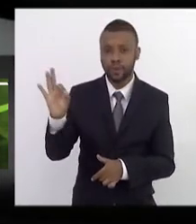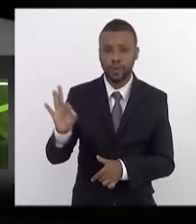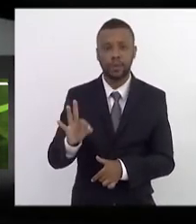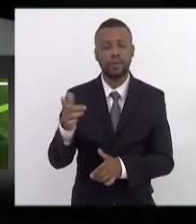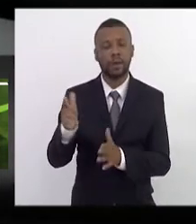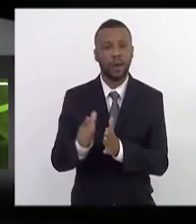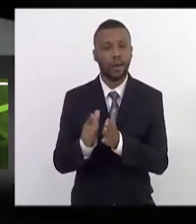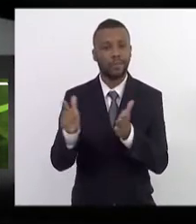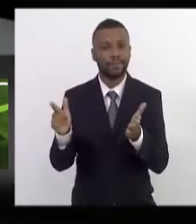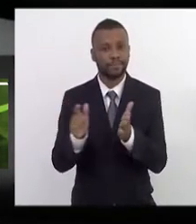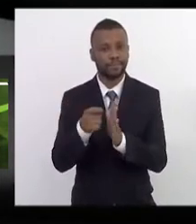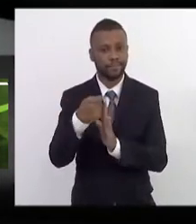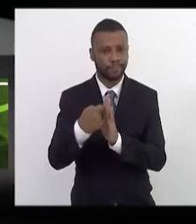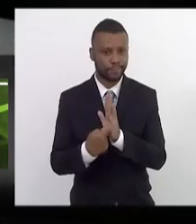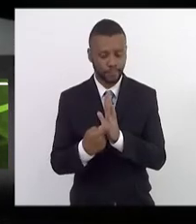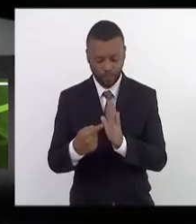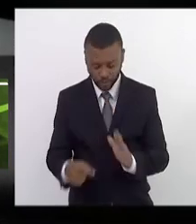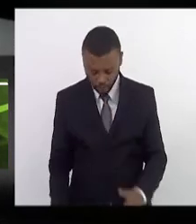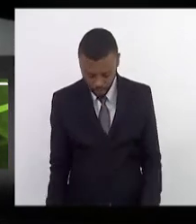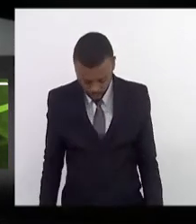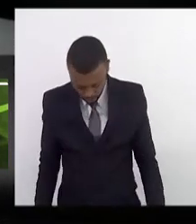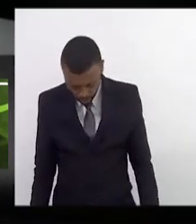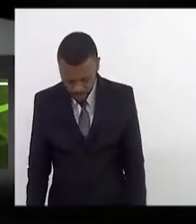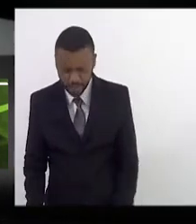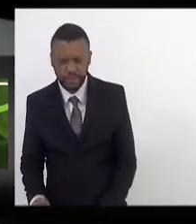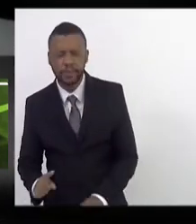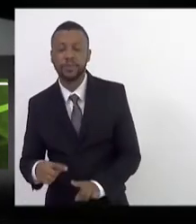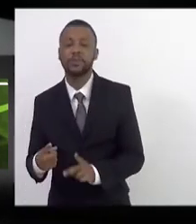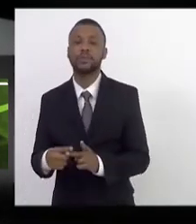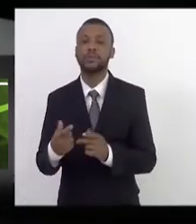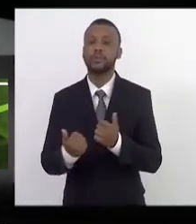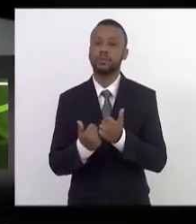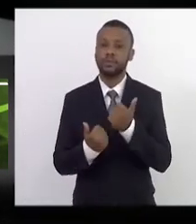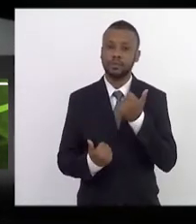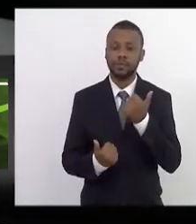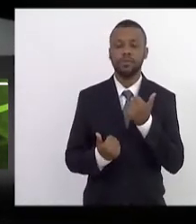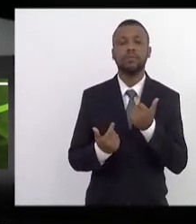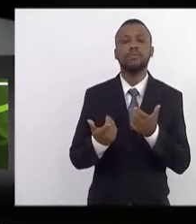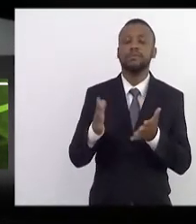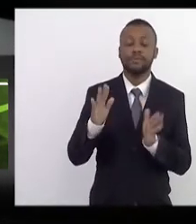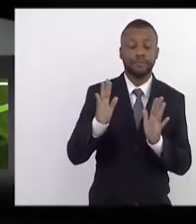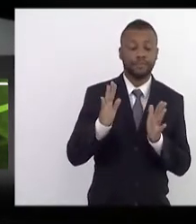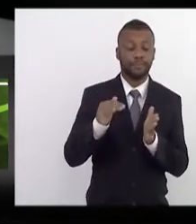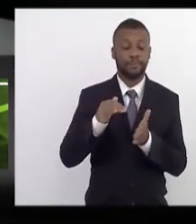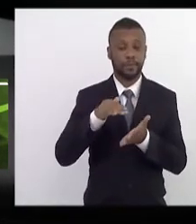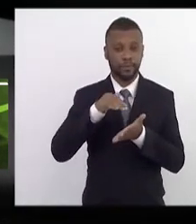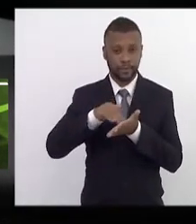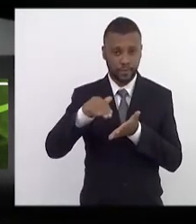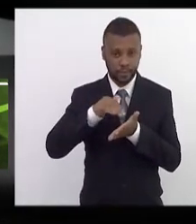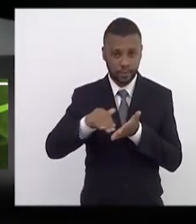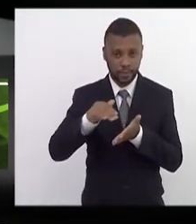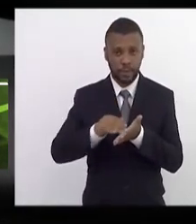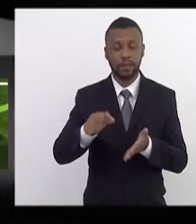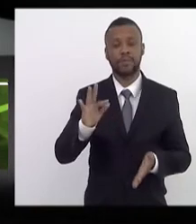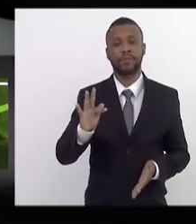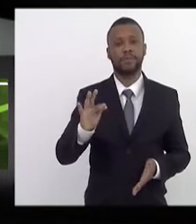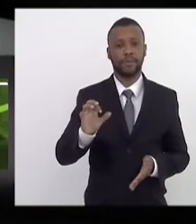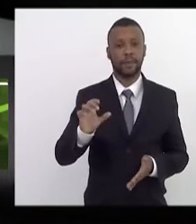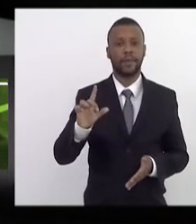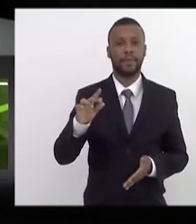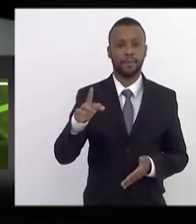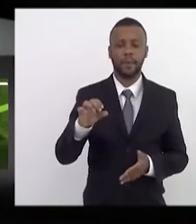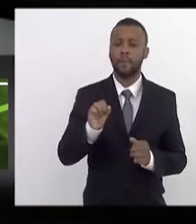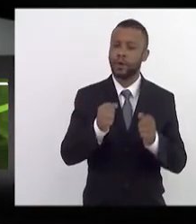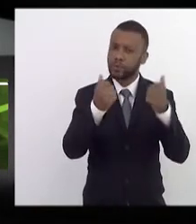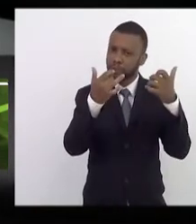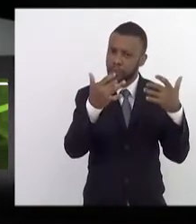reportagem. Depois o nosso subsecretário, o secretário Felipe pode desdobrar,